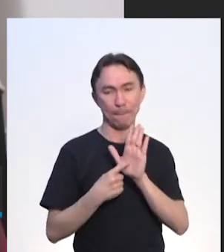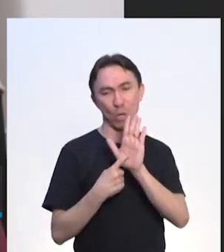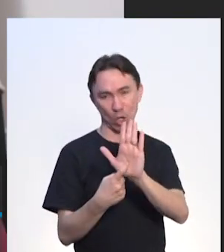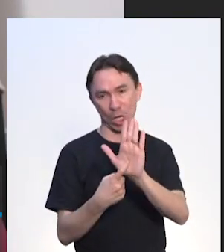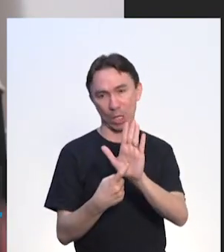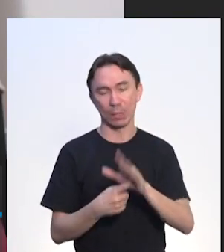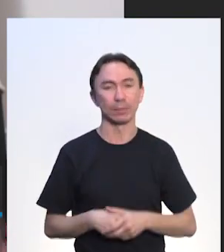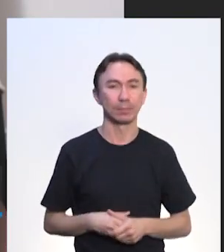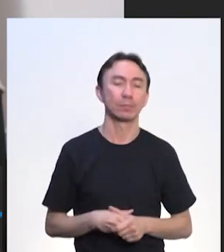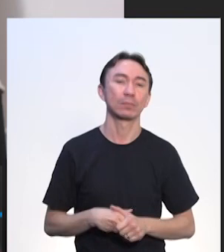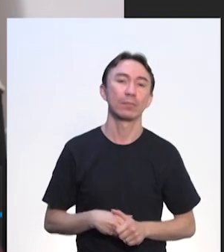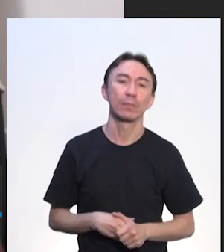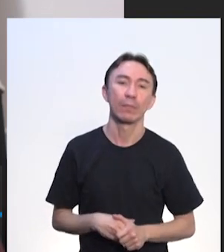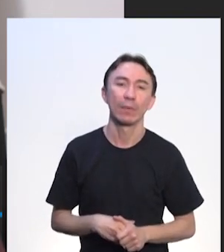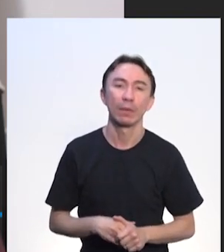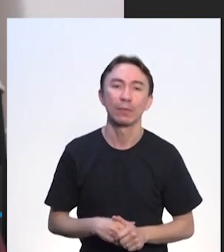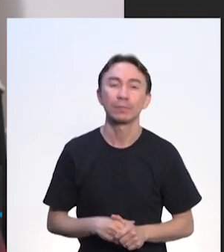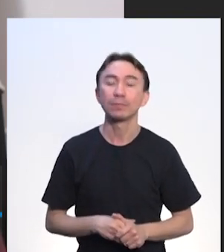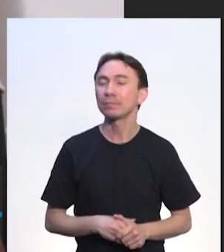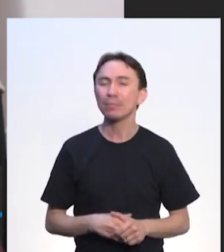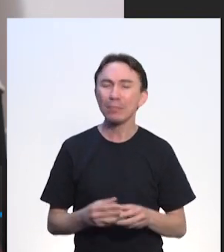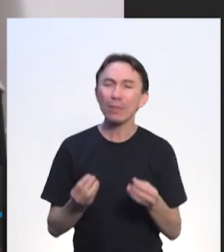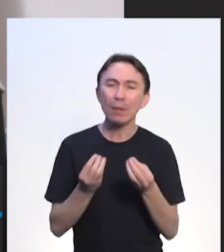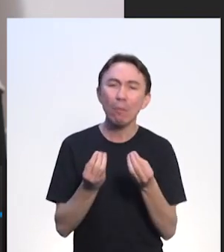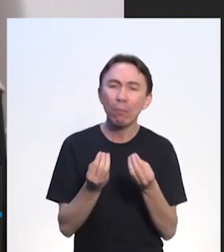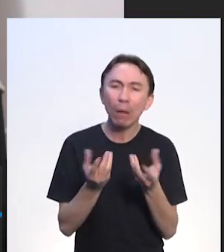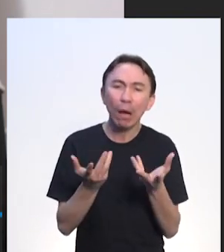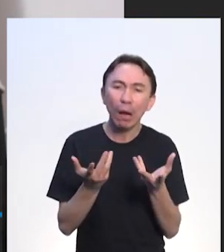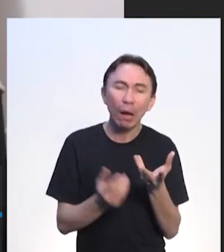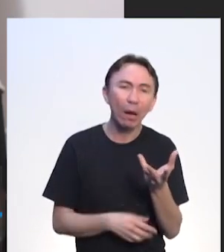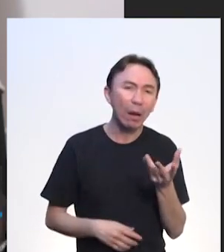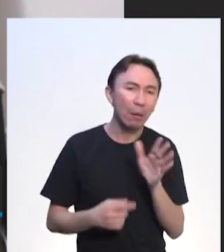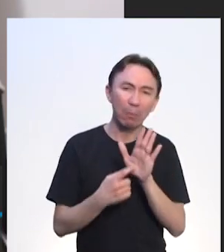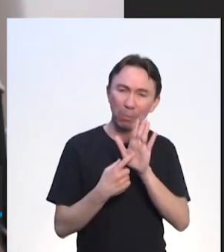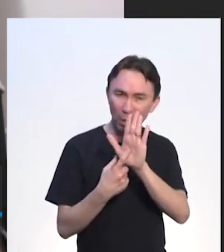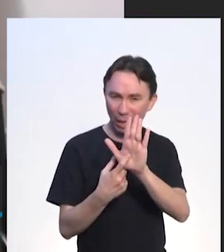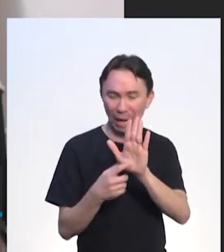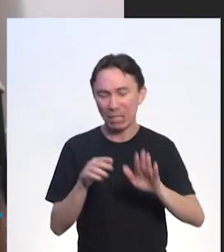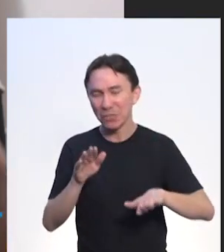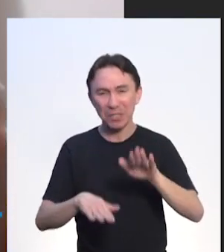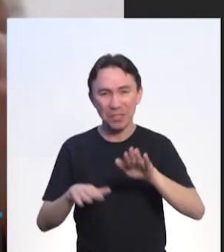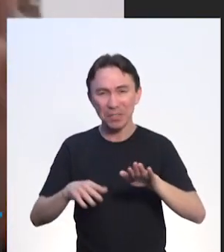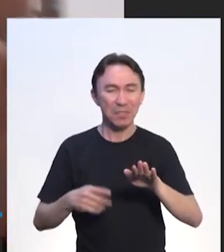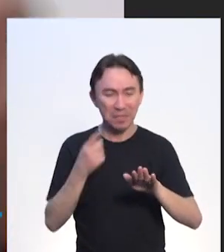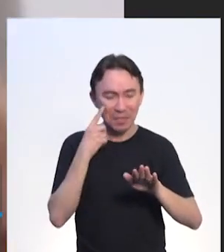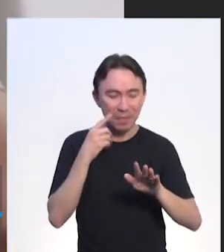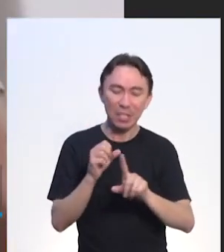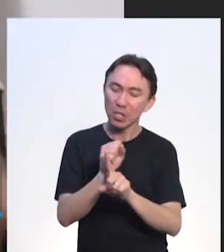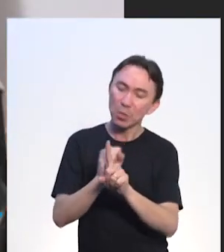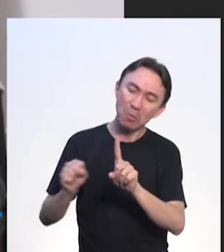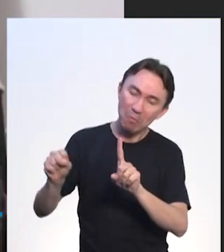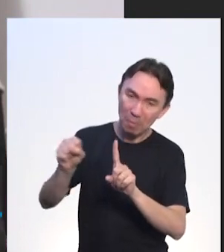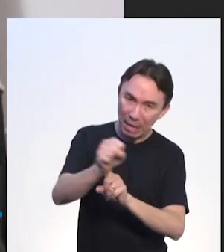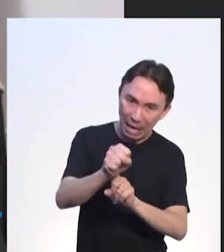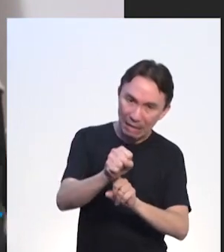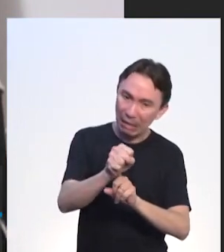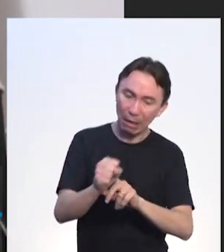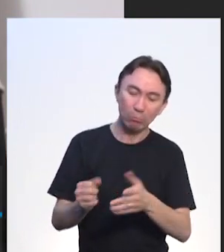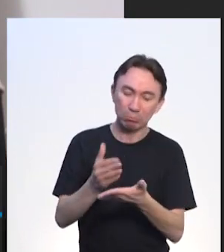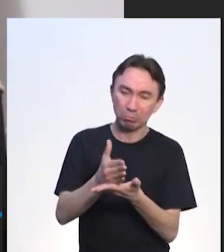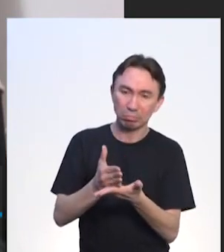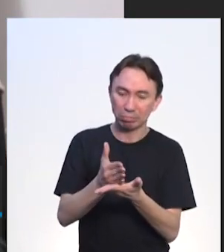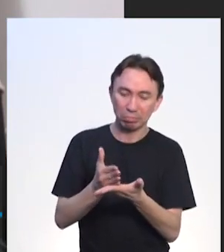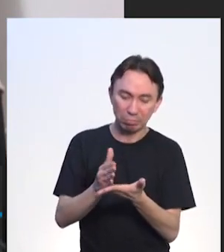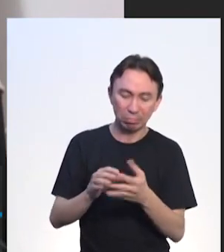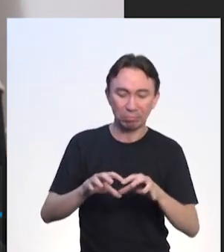justamente a ideia é mostrar que, às vezes, a gente acaba pegando a sociedade e separando ela em caixinhas. Então, a gente acha